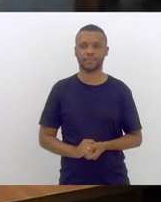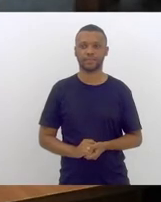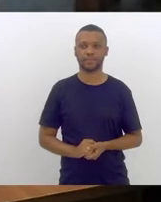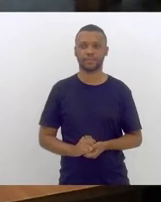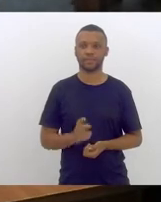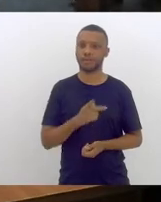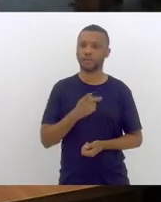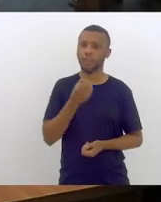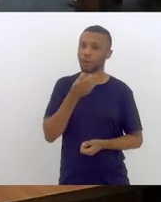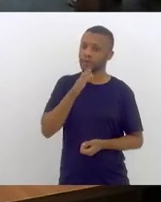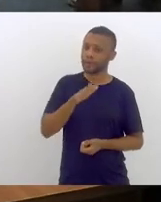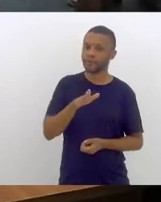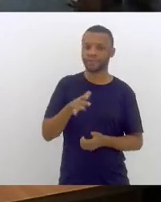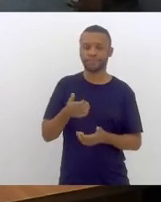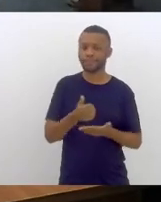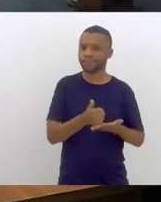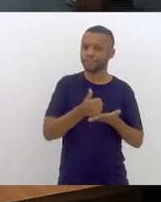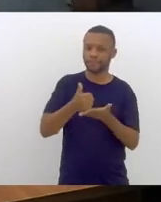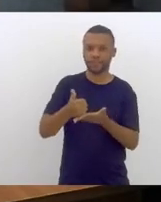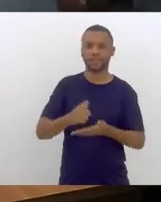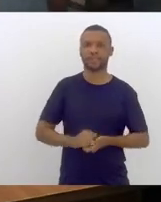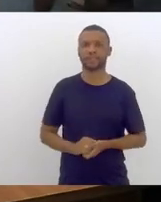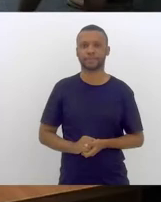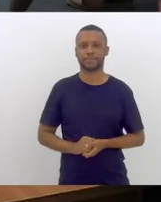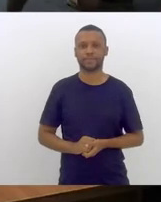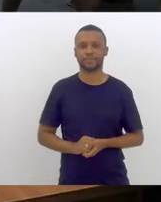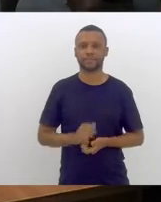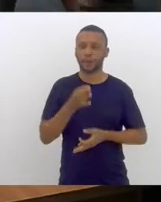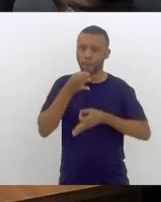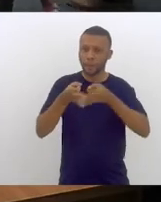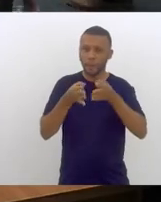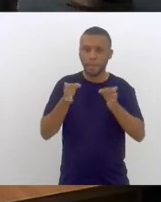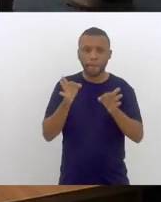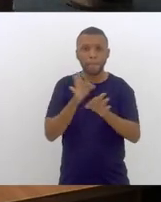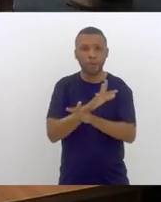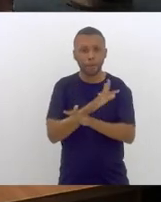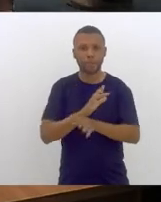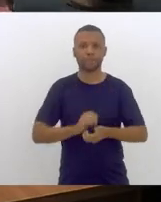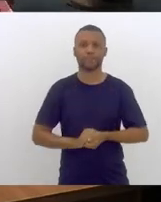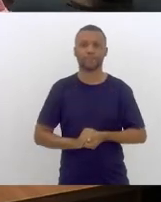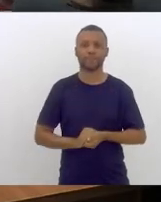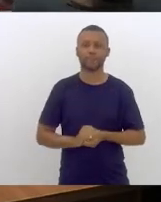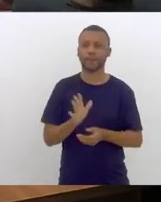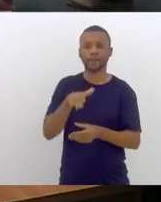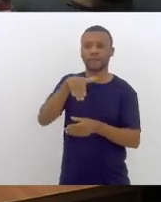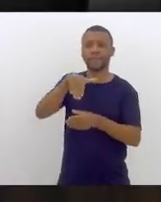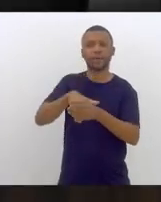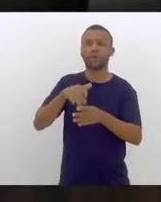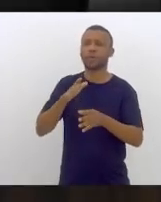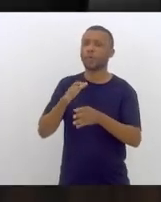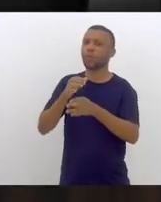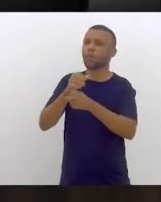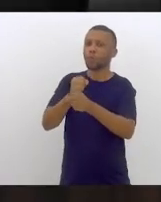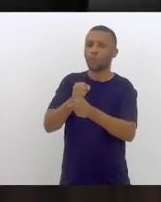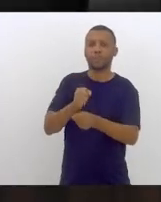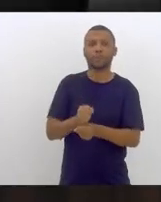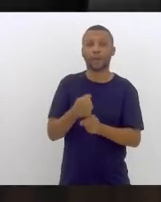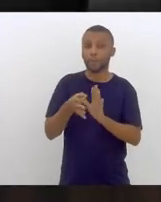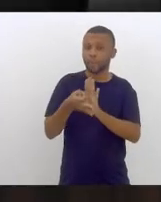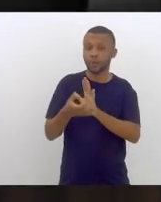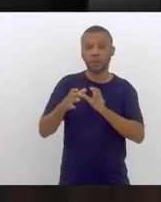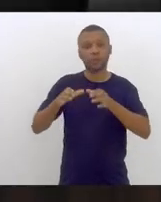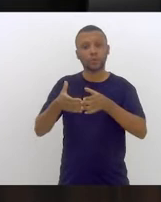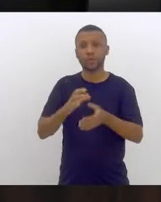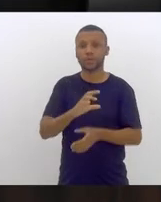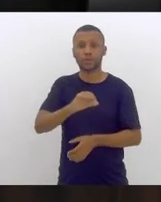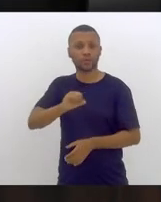Presidente, boa tarde. Favorável. Com os pareceres emitidos em votação, o parecer da Comissão de